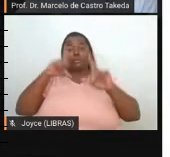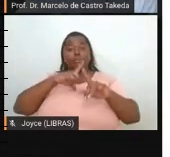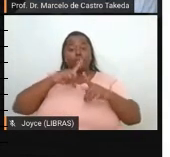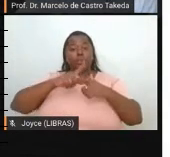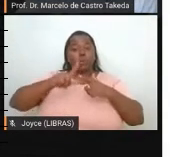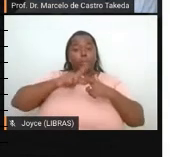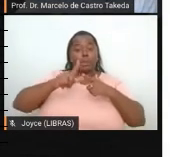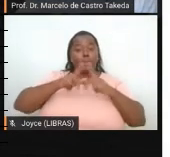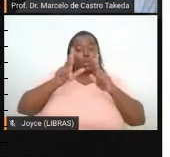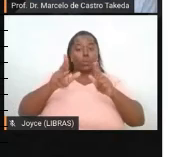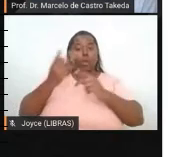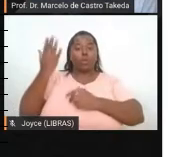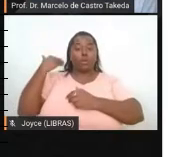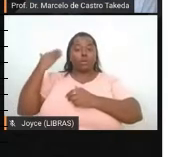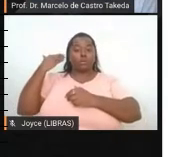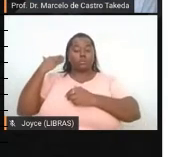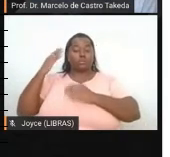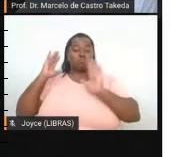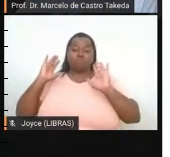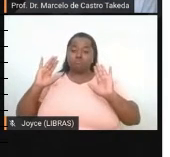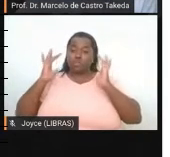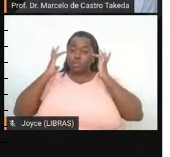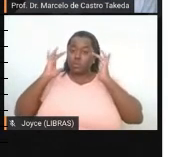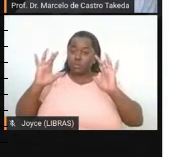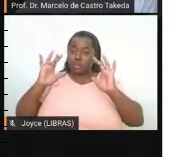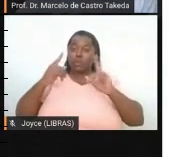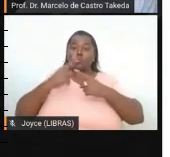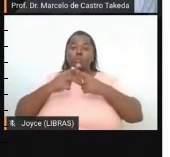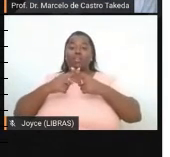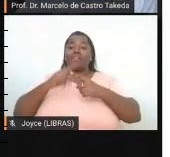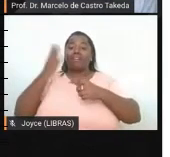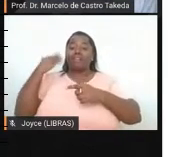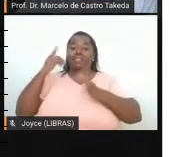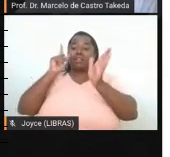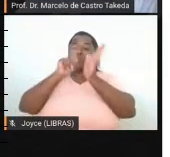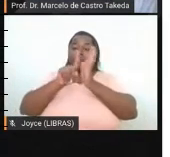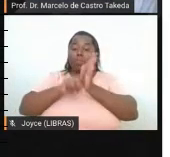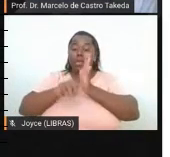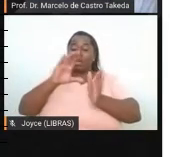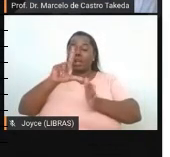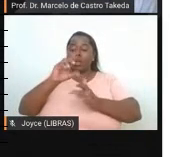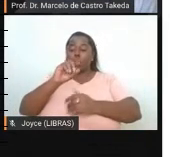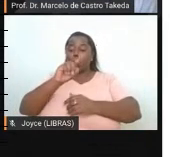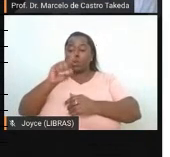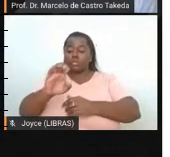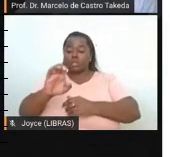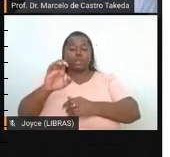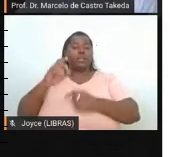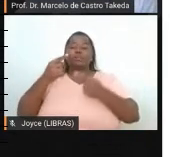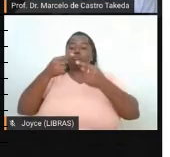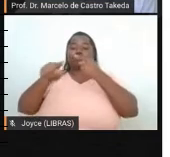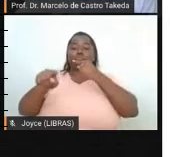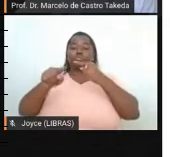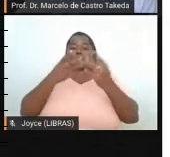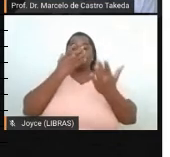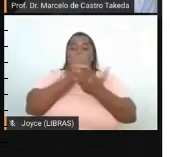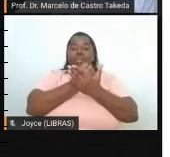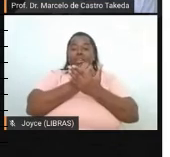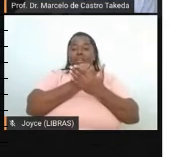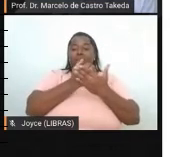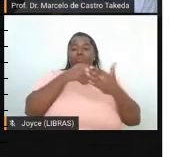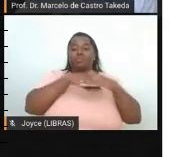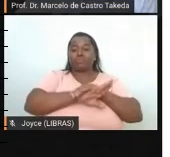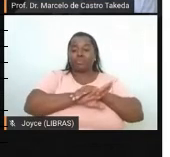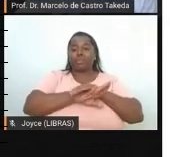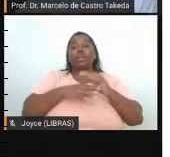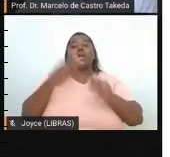que a gente enfrentava antes. As questões close não eram compatíveis no backup. Então, a gente tinha que importar o banco de questão